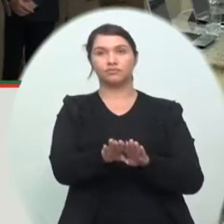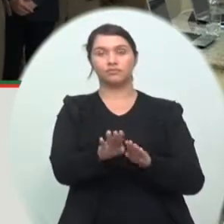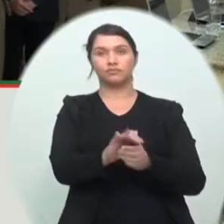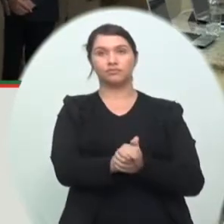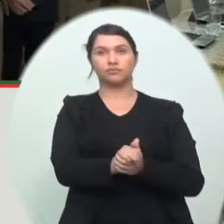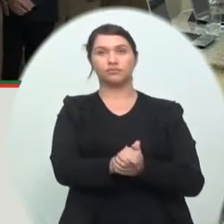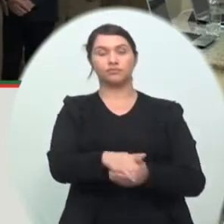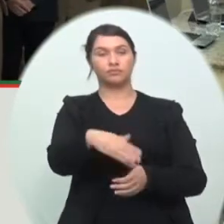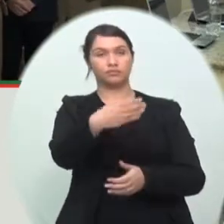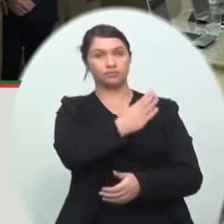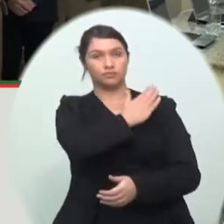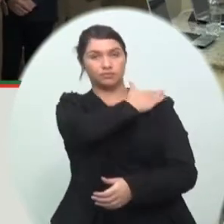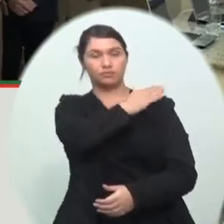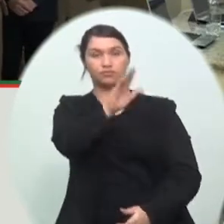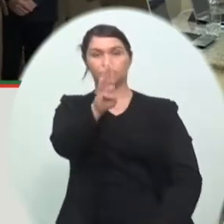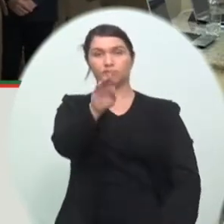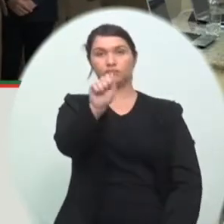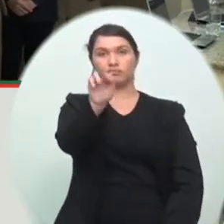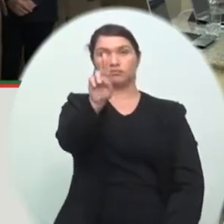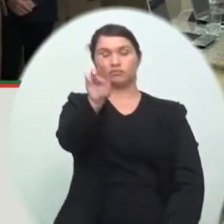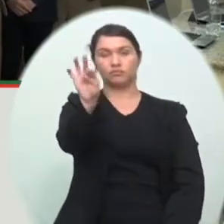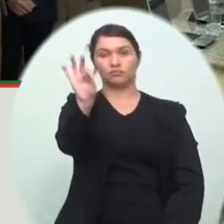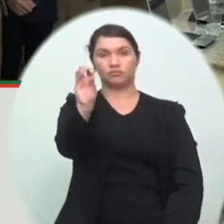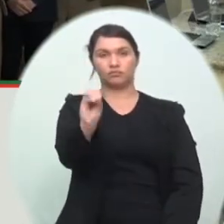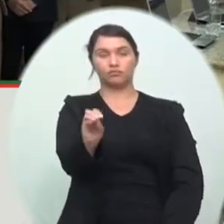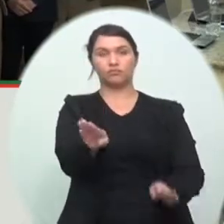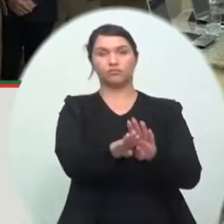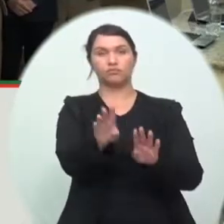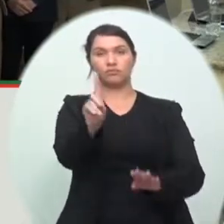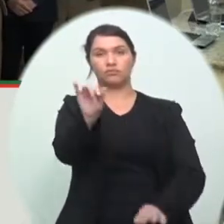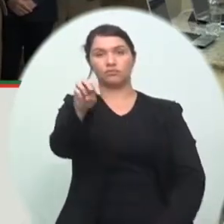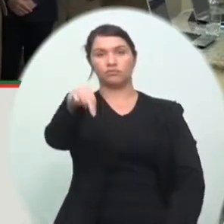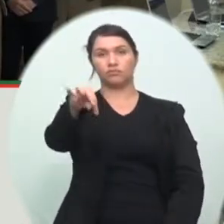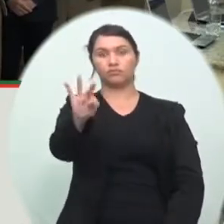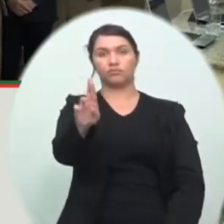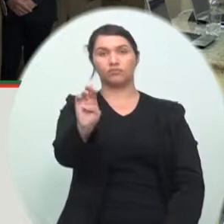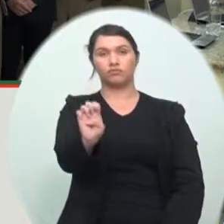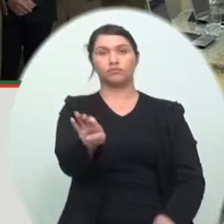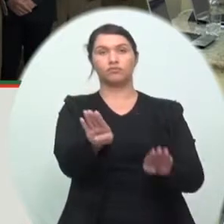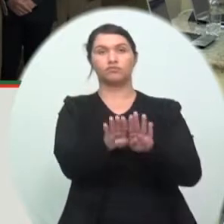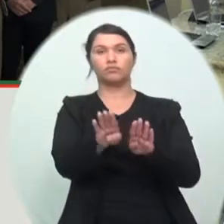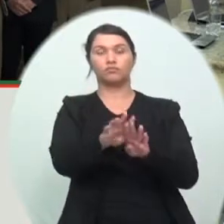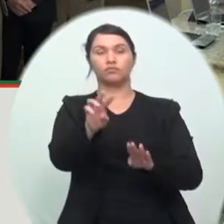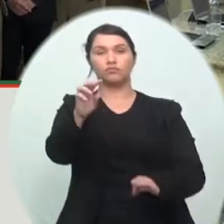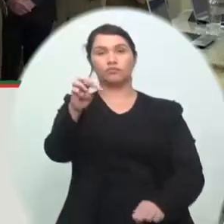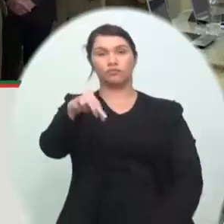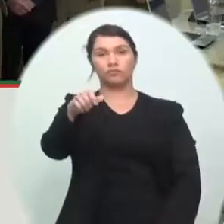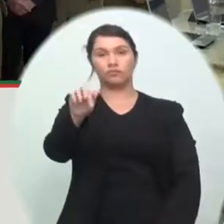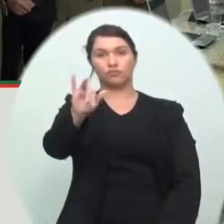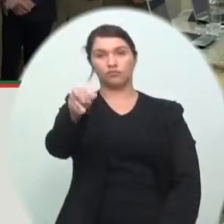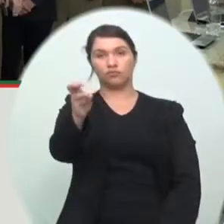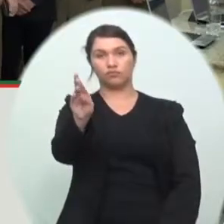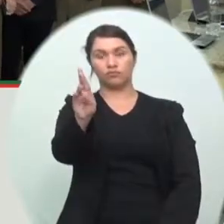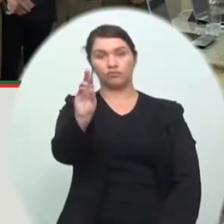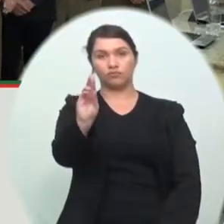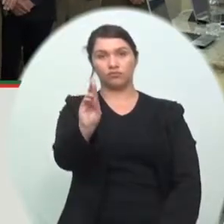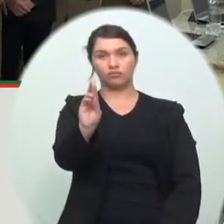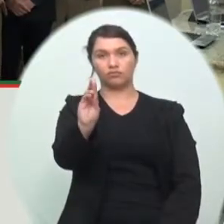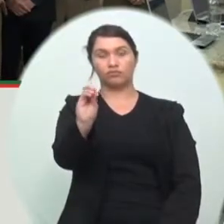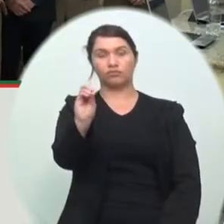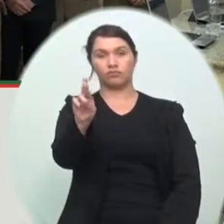coronel Barreto, tenente coronel Dimitri, major Moreno, meu atual subcomandante,